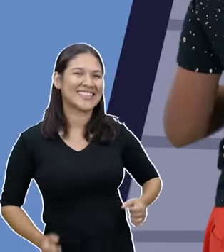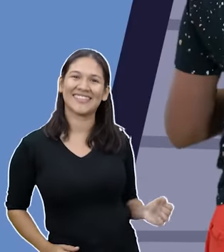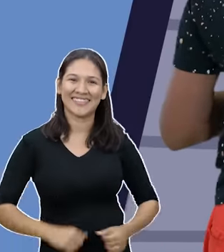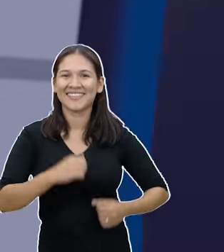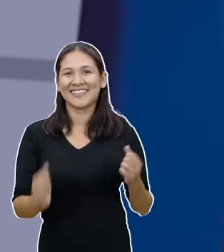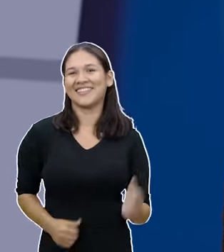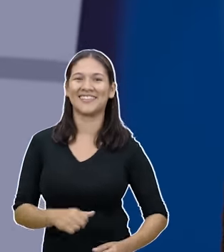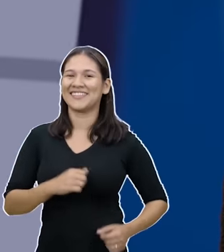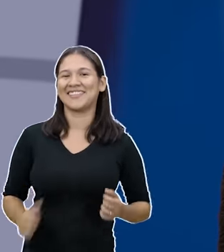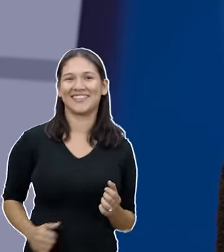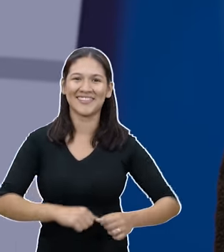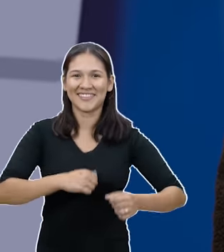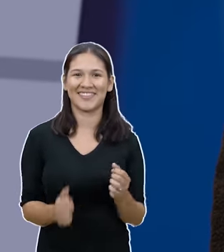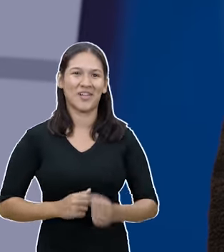Hey!